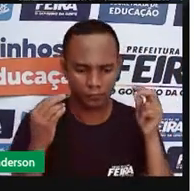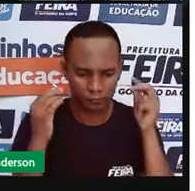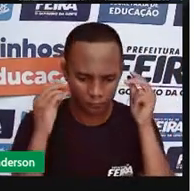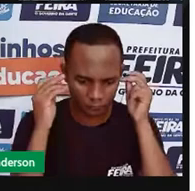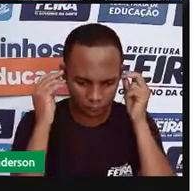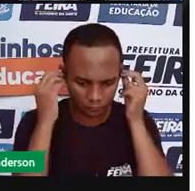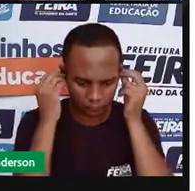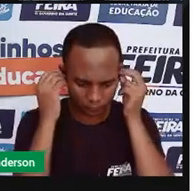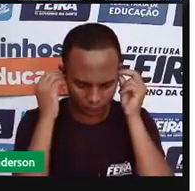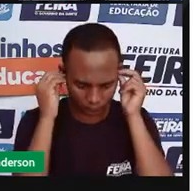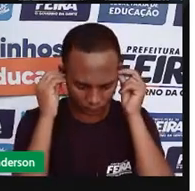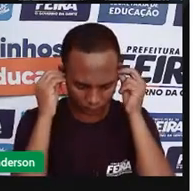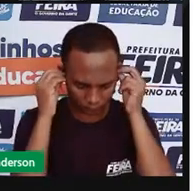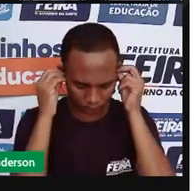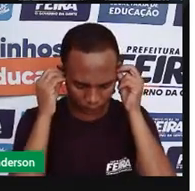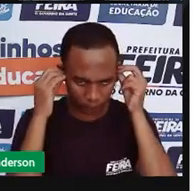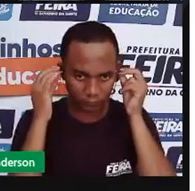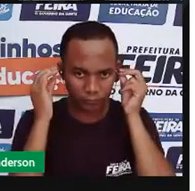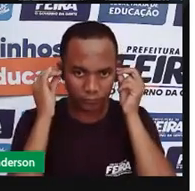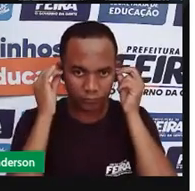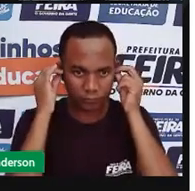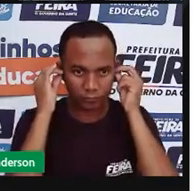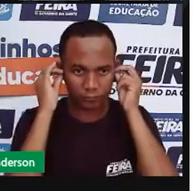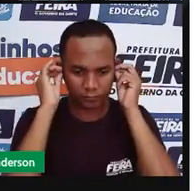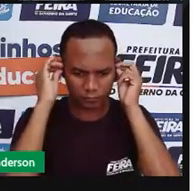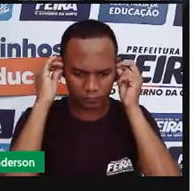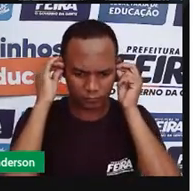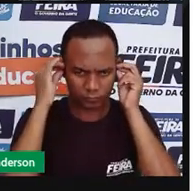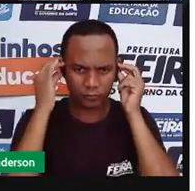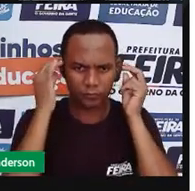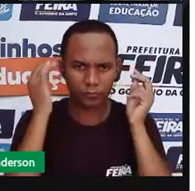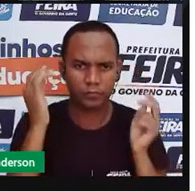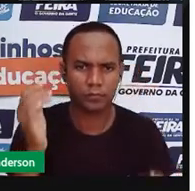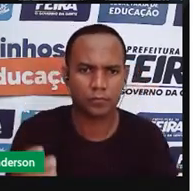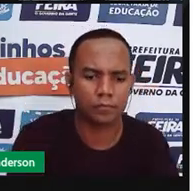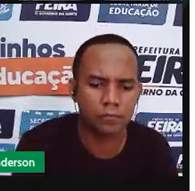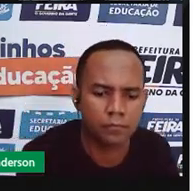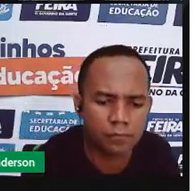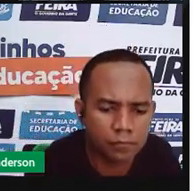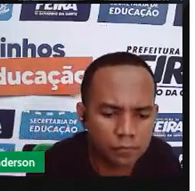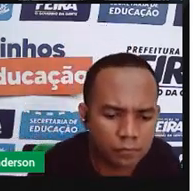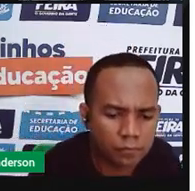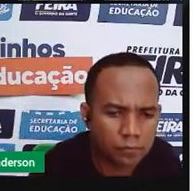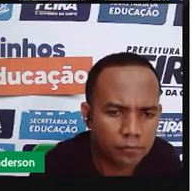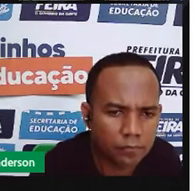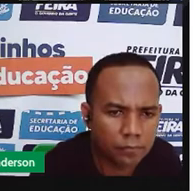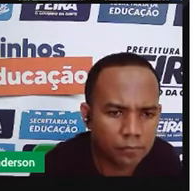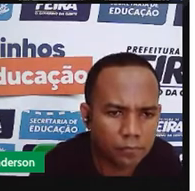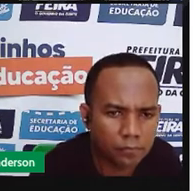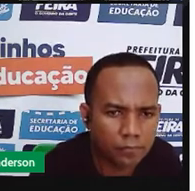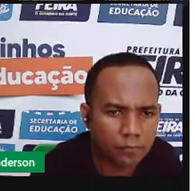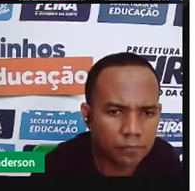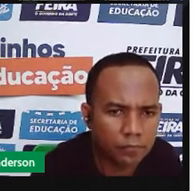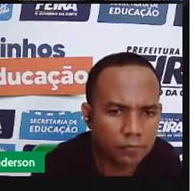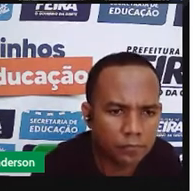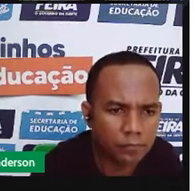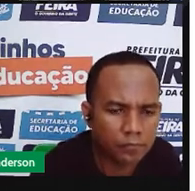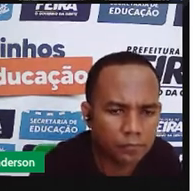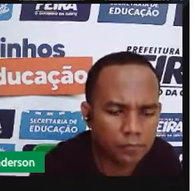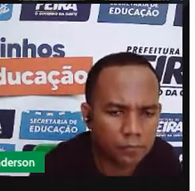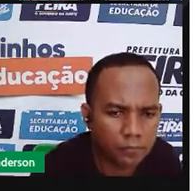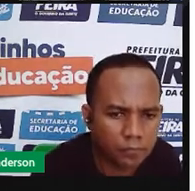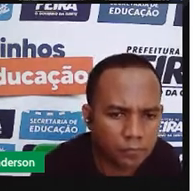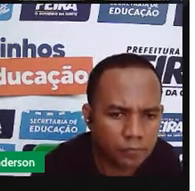grãos que caíam no solo brotavam e que isso dava origem a uma planta da mesma espécie. Assim, aprenderam a cultivar alimentos.